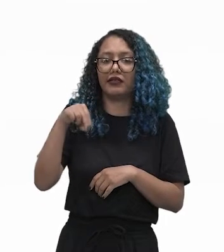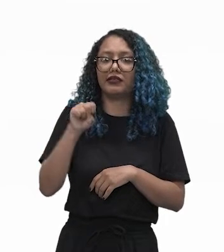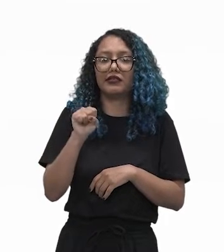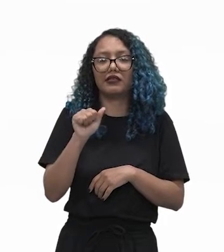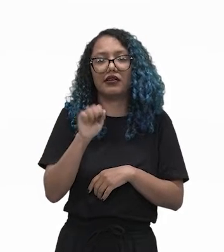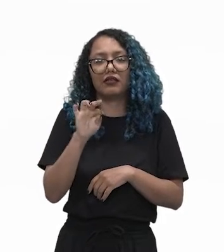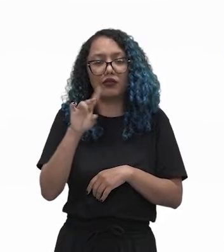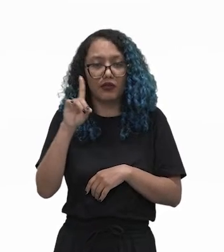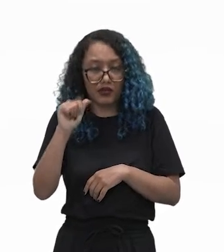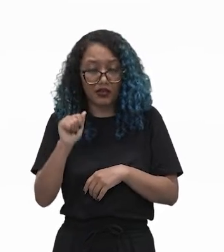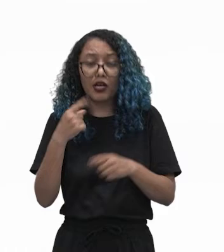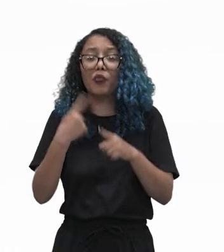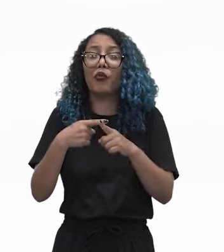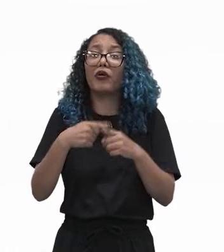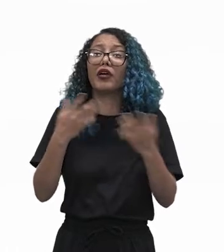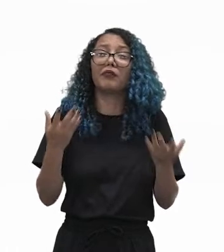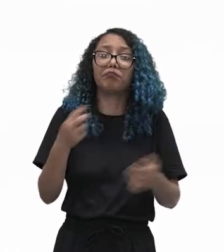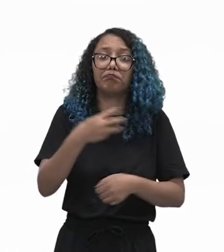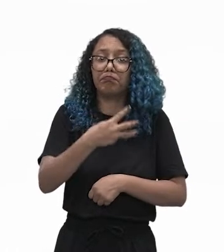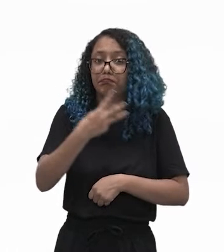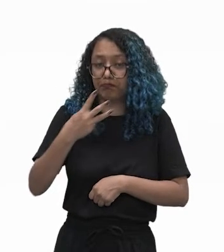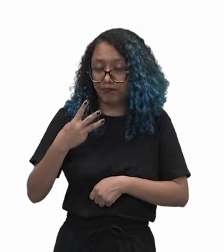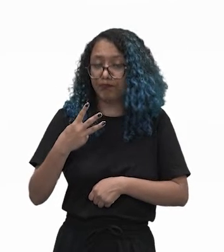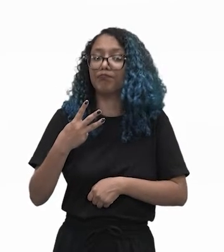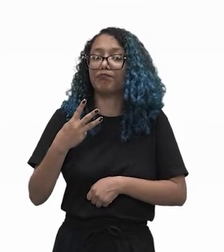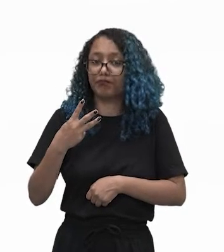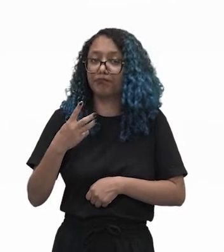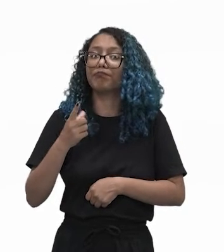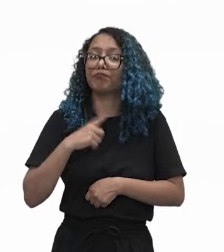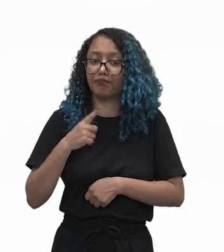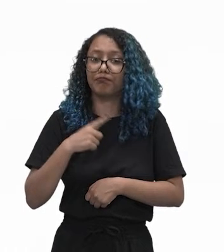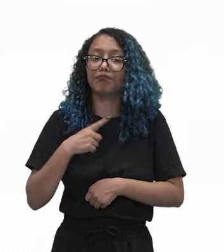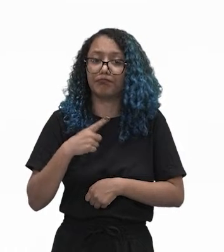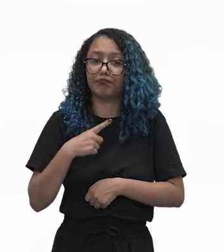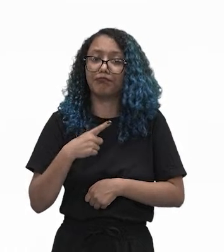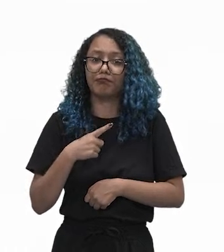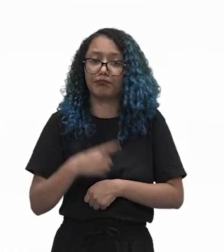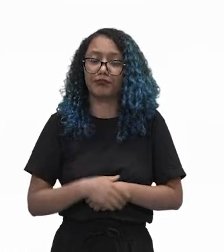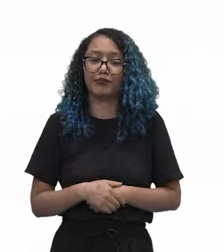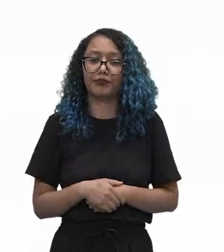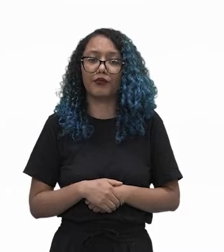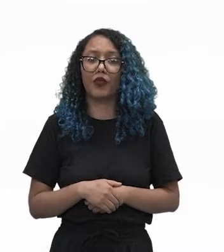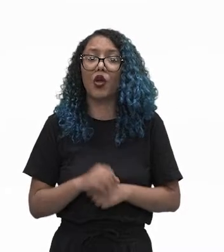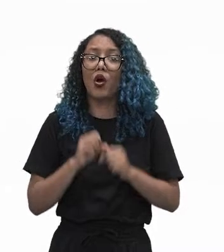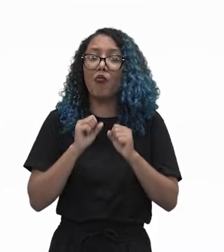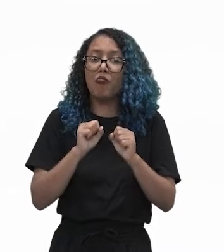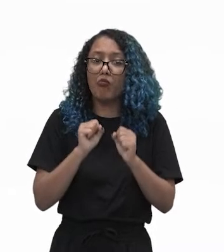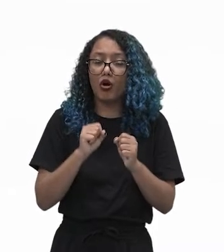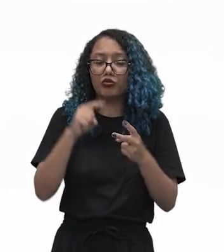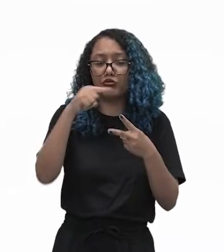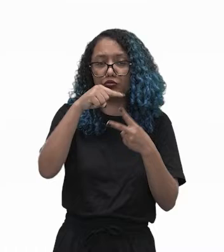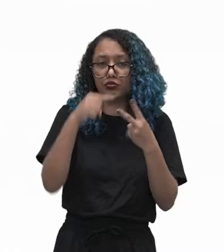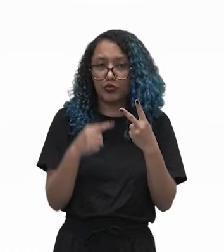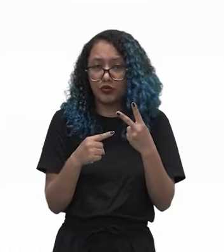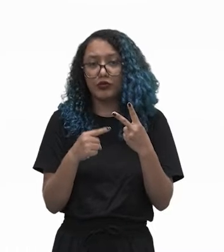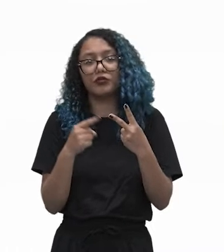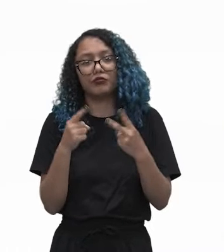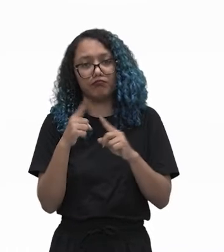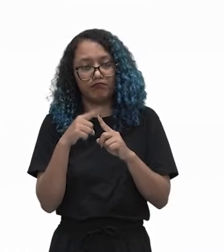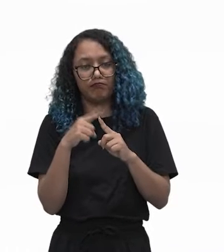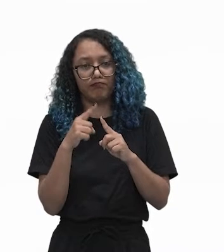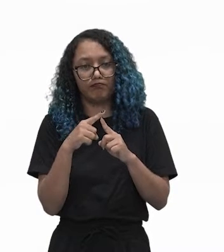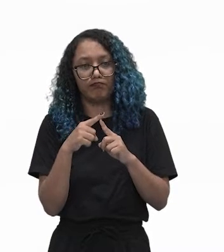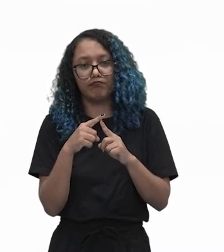porque tem aí uma ligação tripla. Ou é saturada ou é insaturada. Agora,